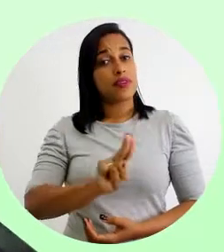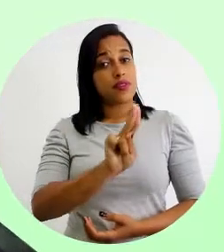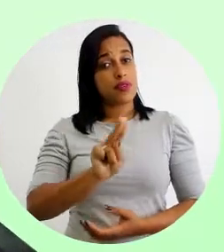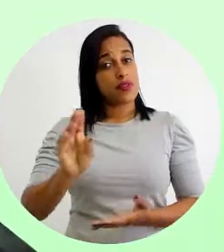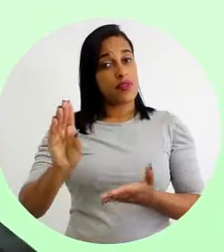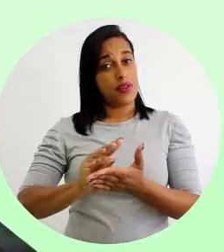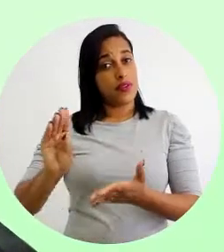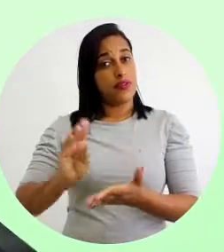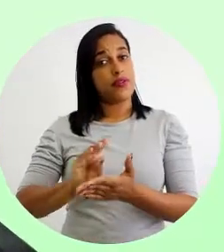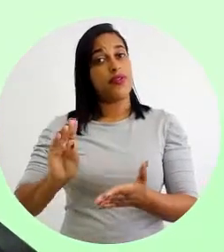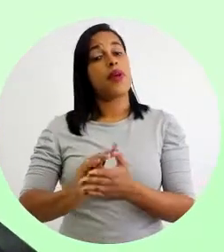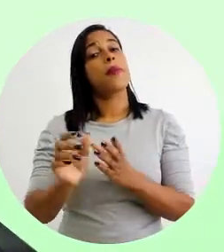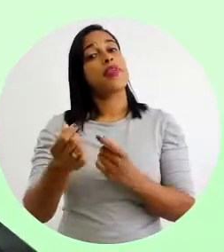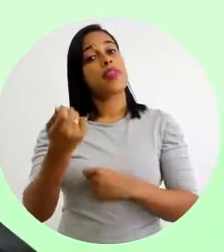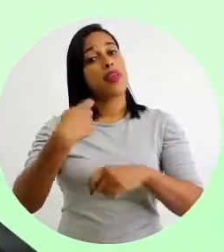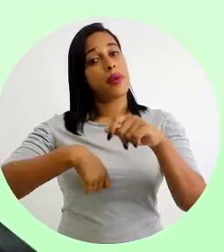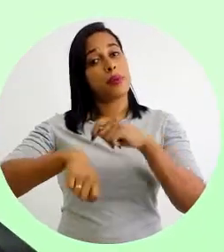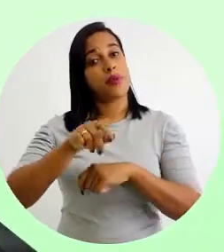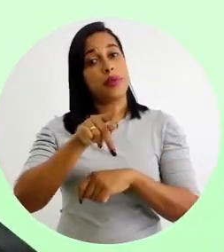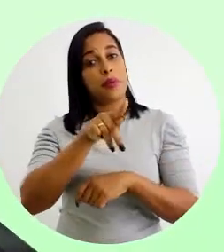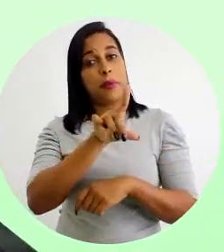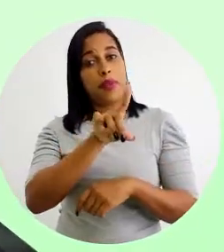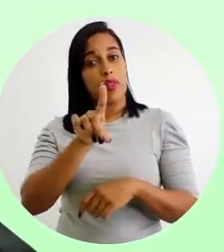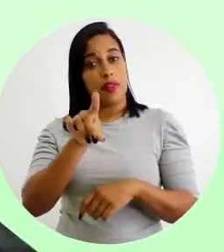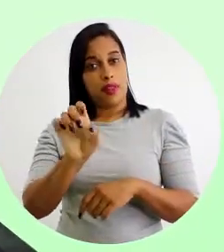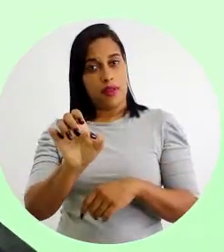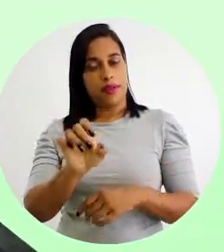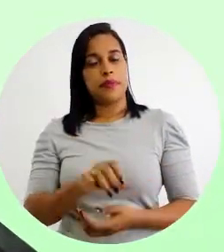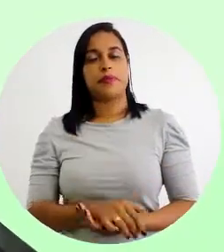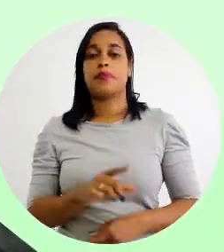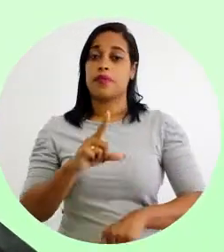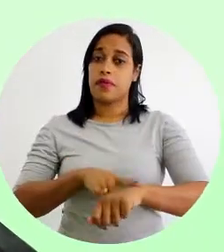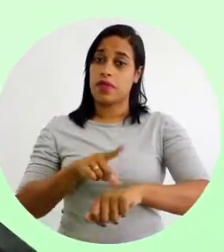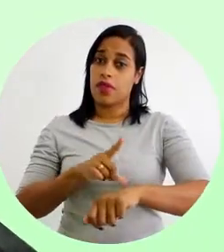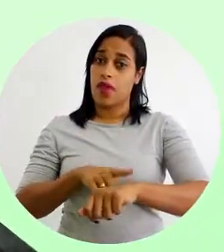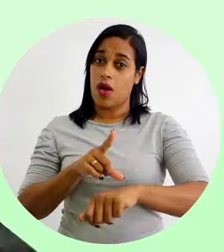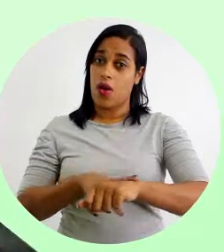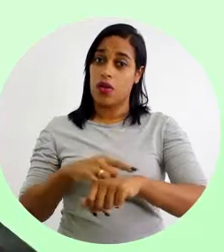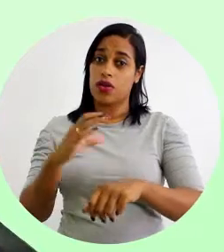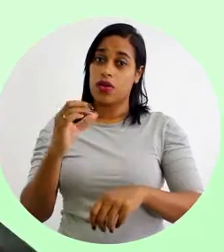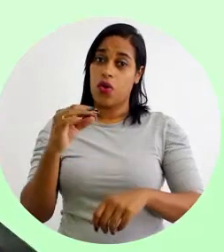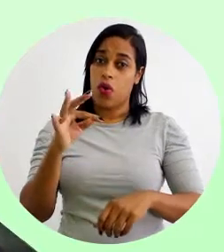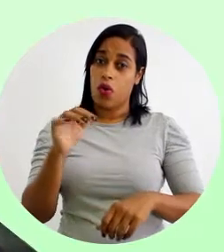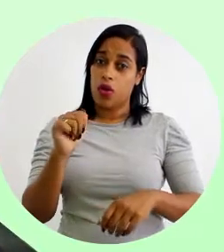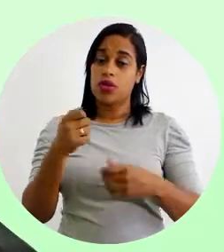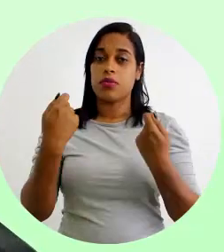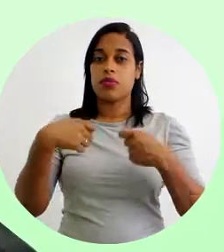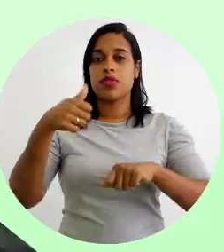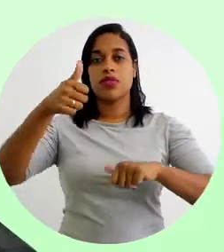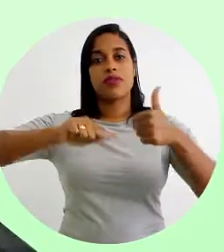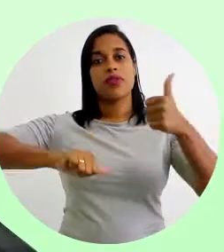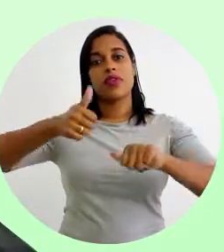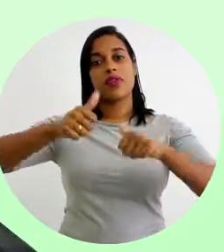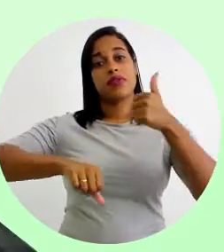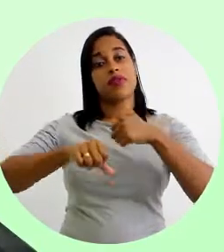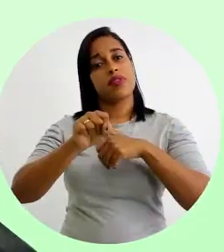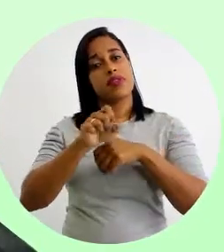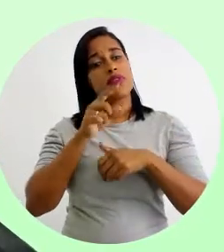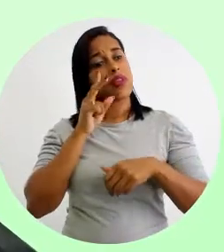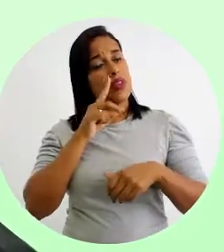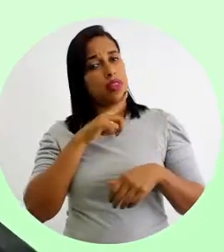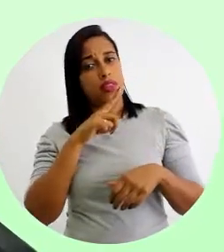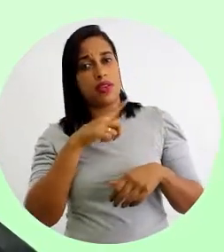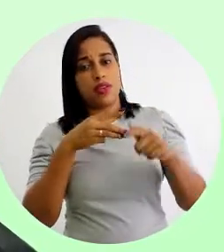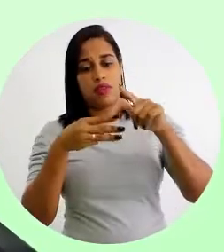gente utilizou o recurso de capital do PDDE. E também, na hora da prestação de conta, a gente tem que verificar